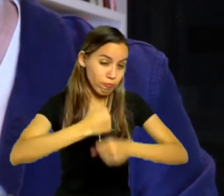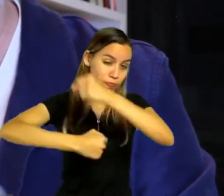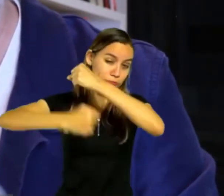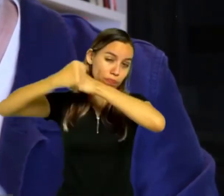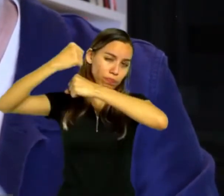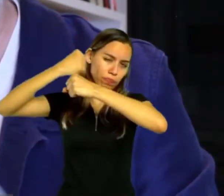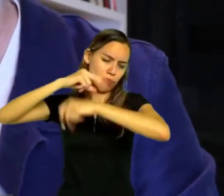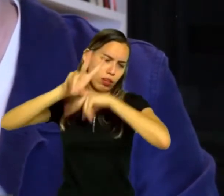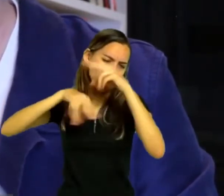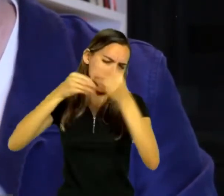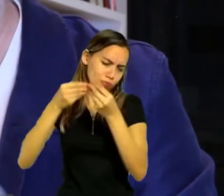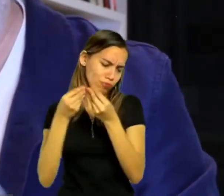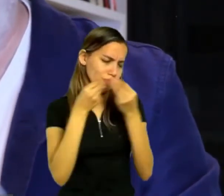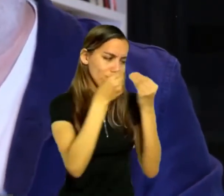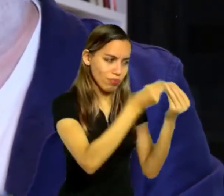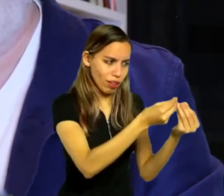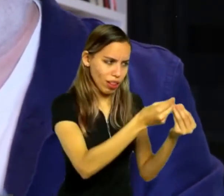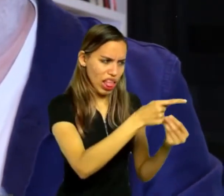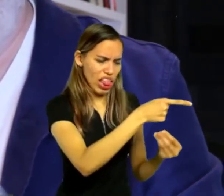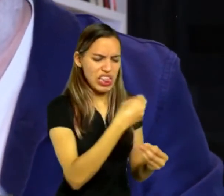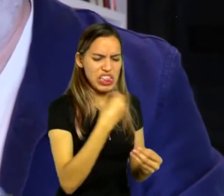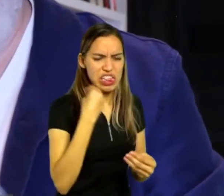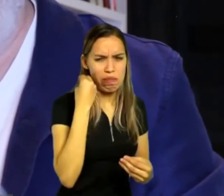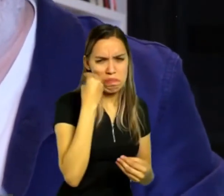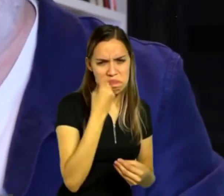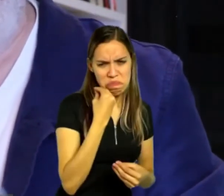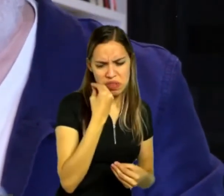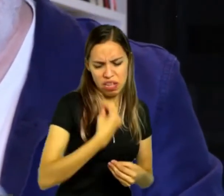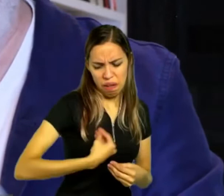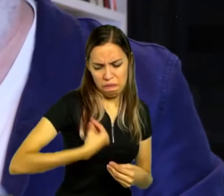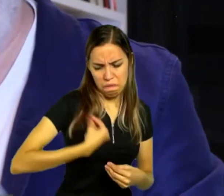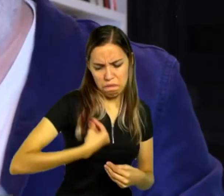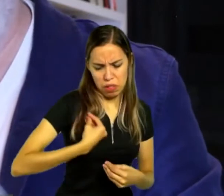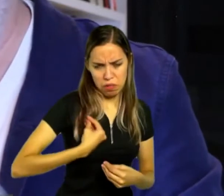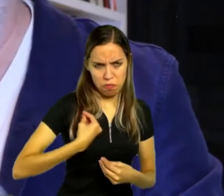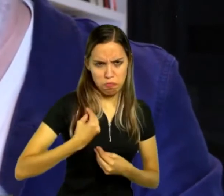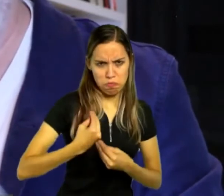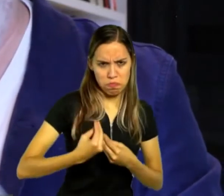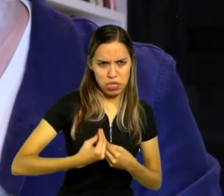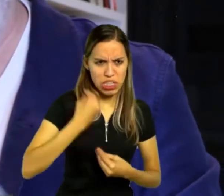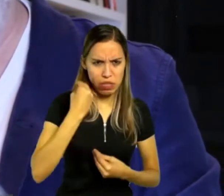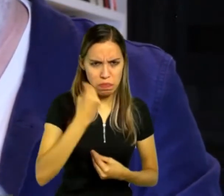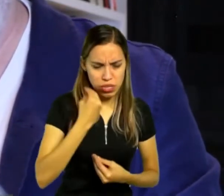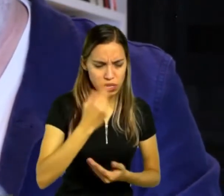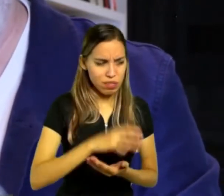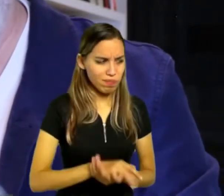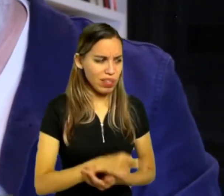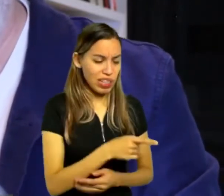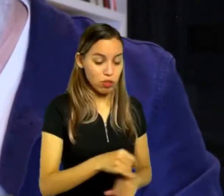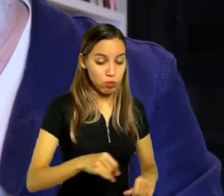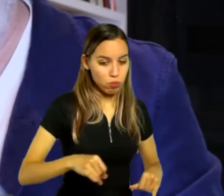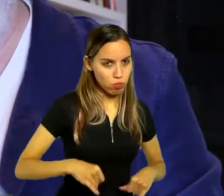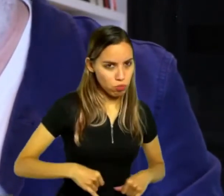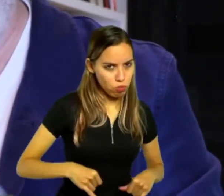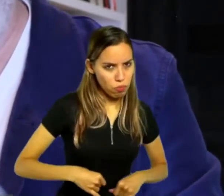vida, e que conviveu com tantas mazelas, né, tantas dificuldades da vida,